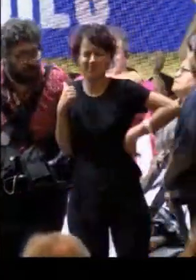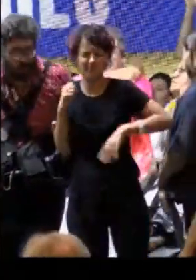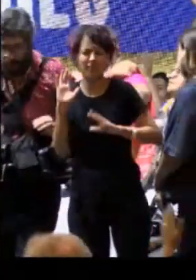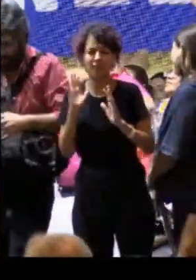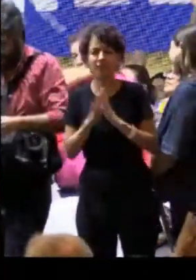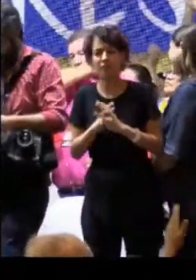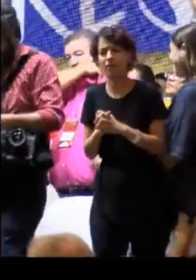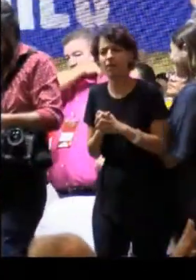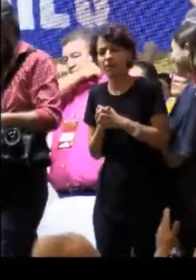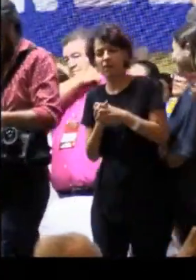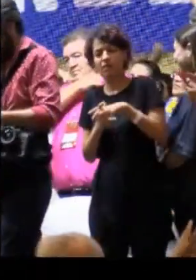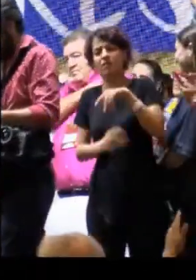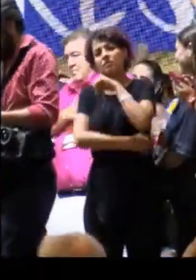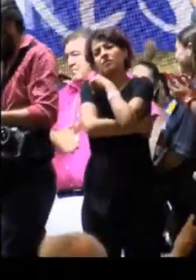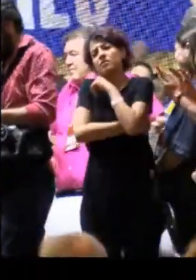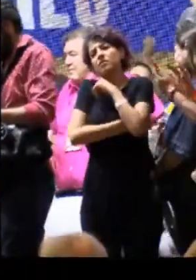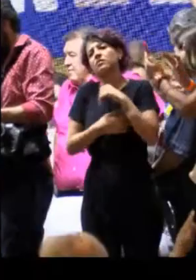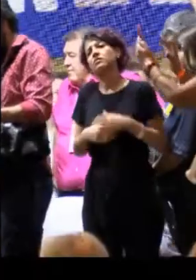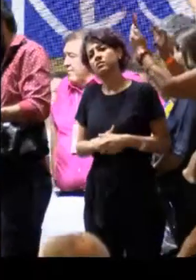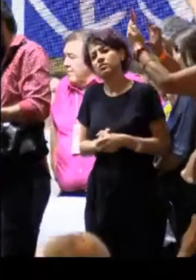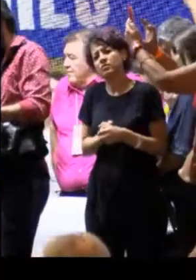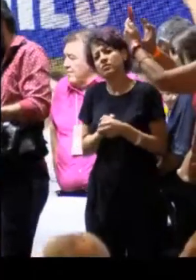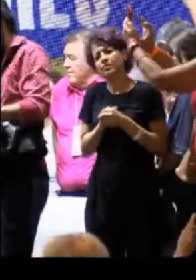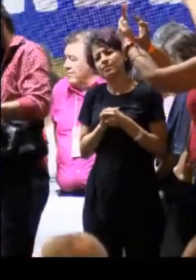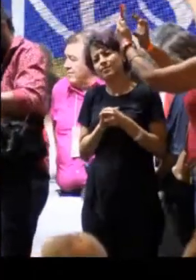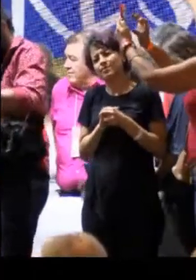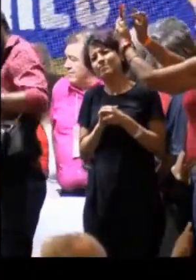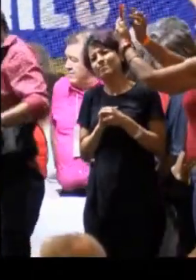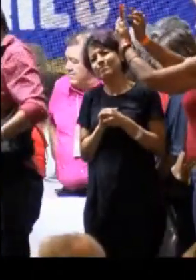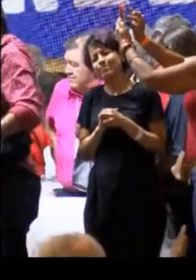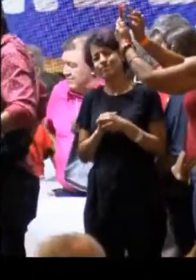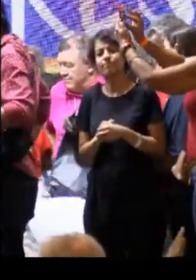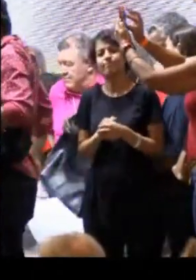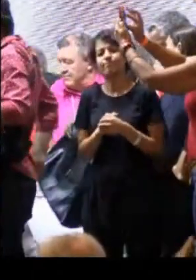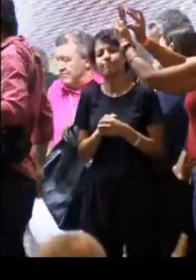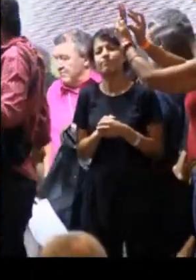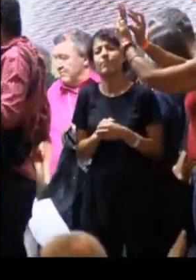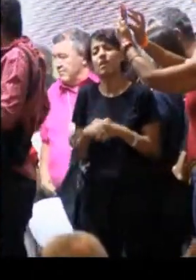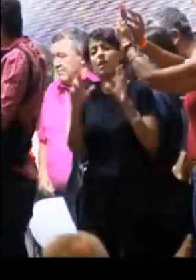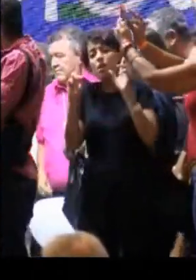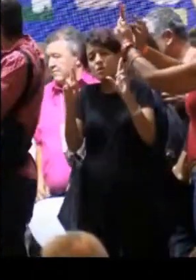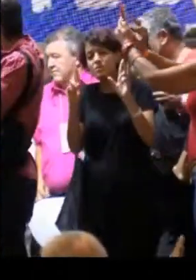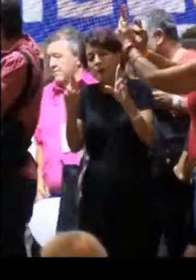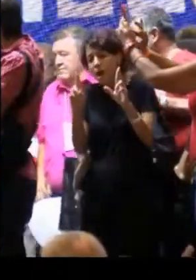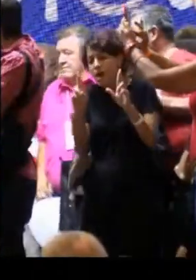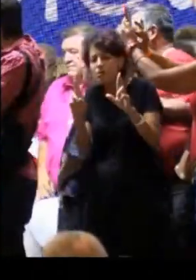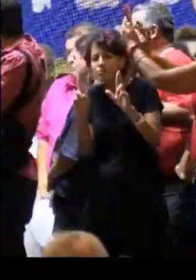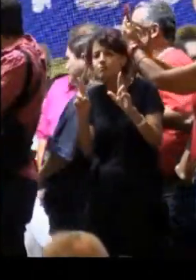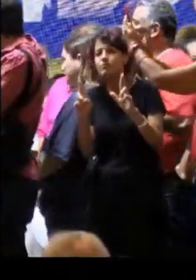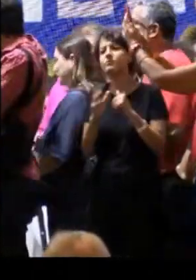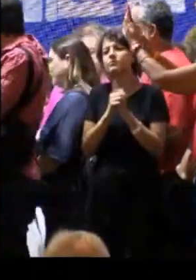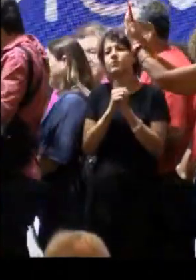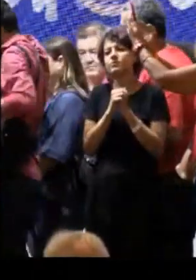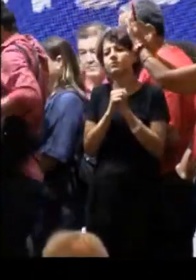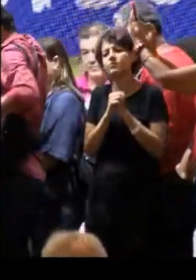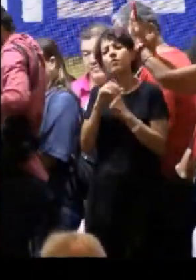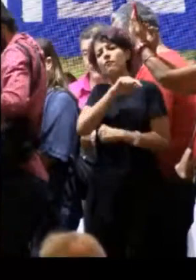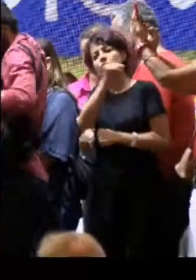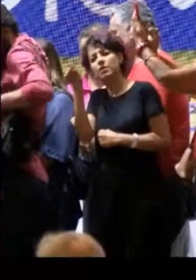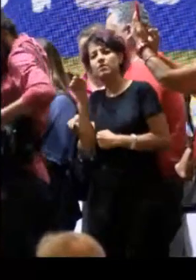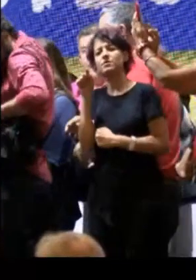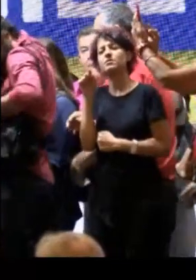dos Trabalhadores e seu 7º Congresso. E espero, Gleice, que as decisões